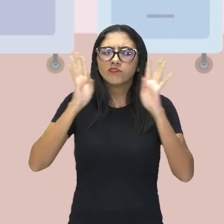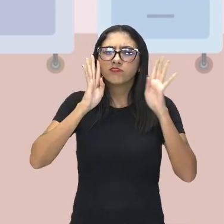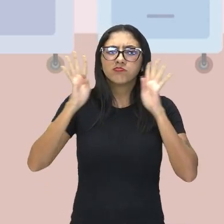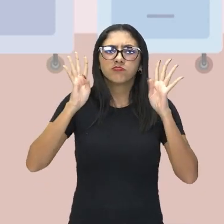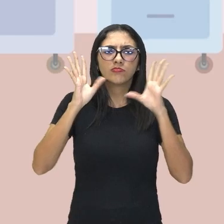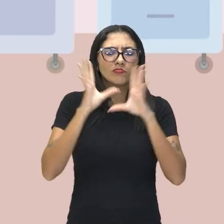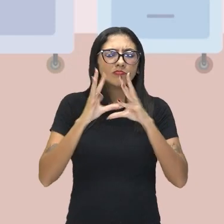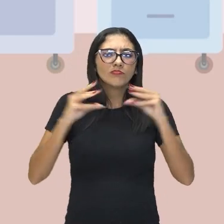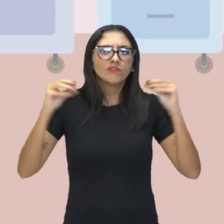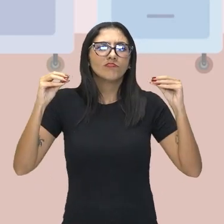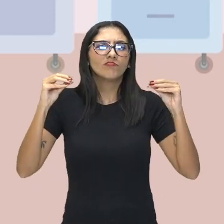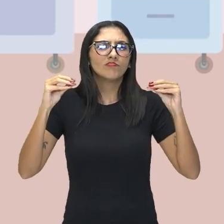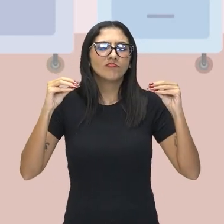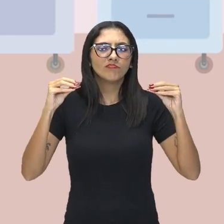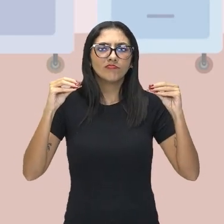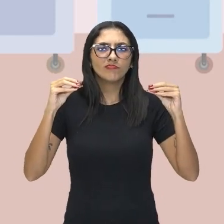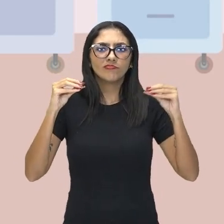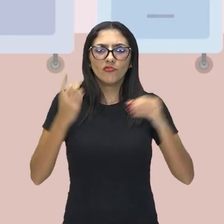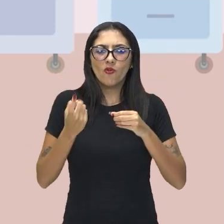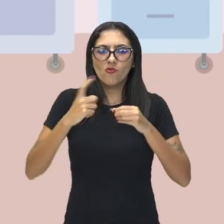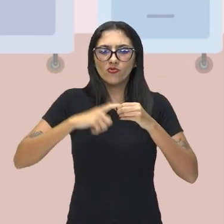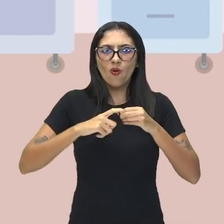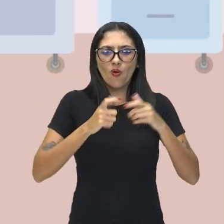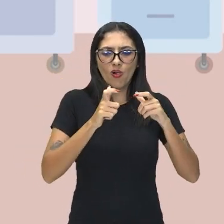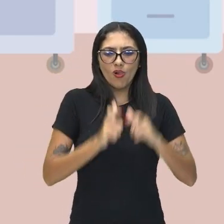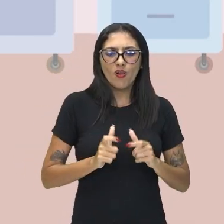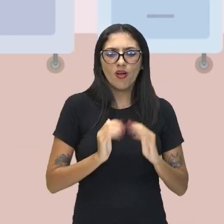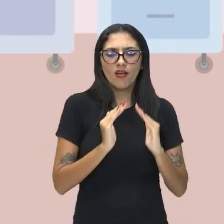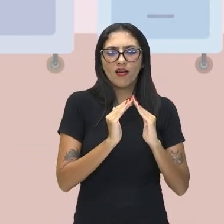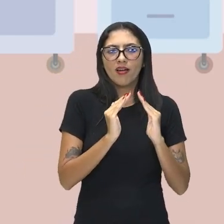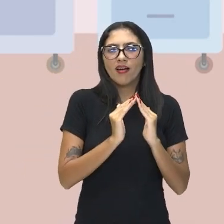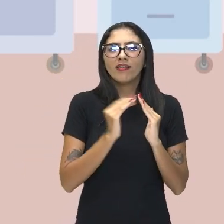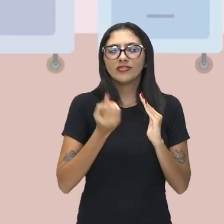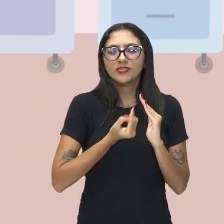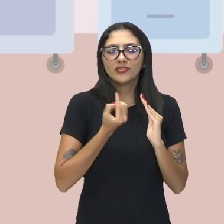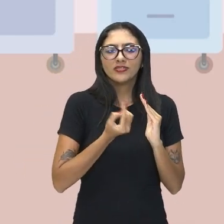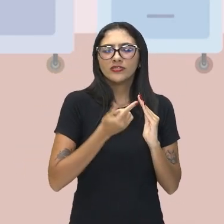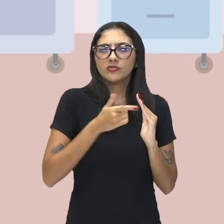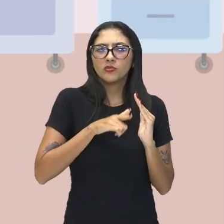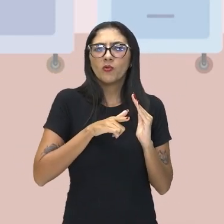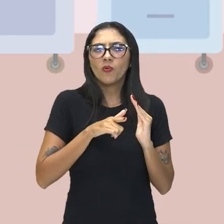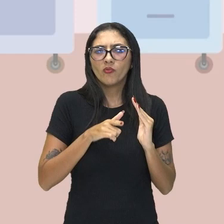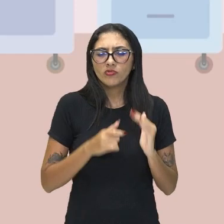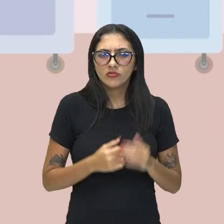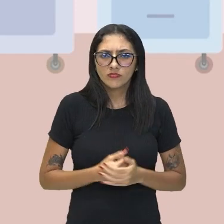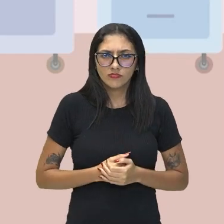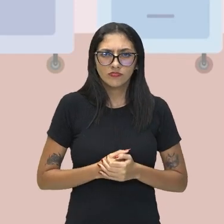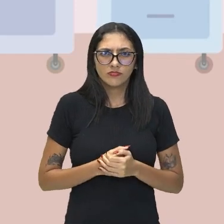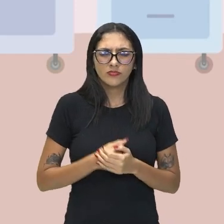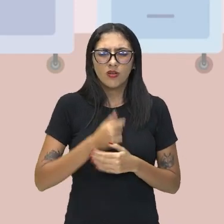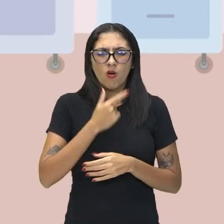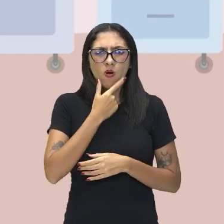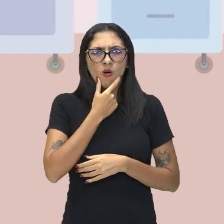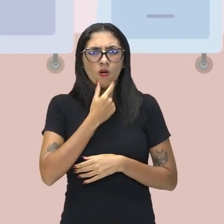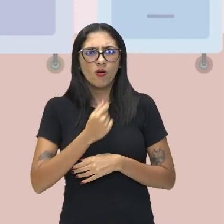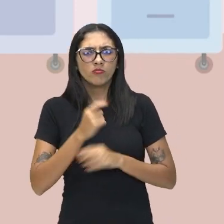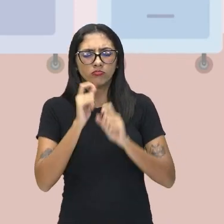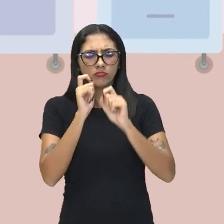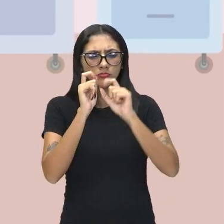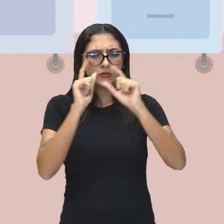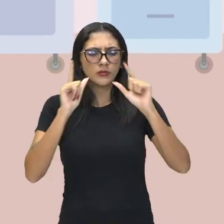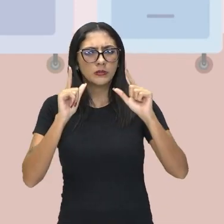jardim além da janela. A noite acabava quando o marido, estranhando a cama dura, acordou.